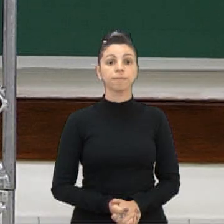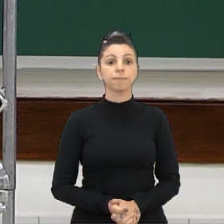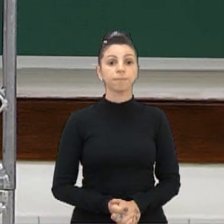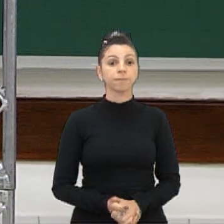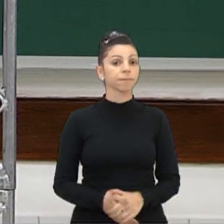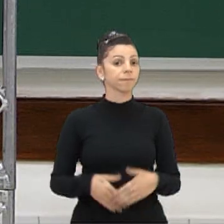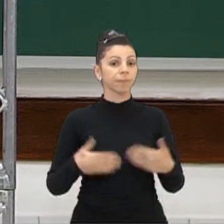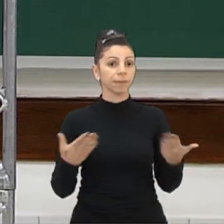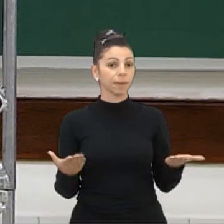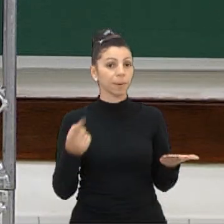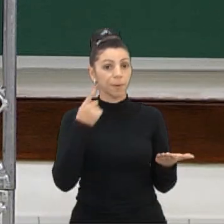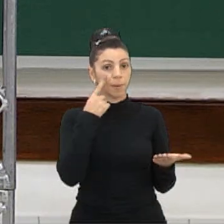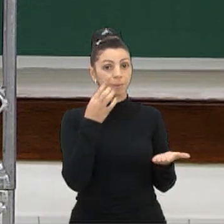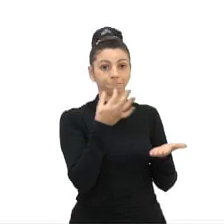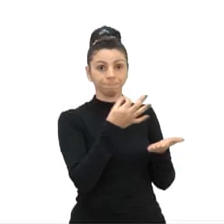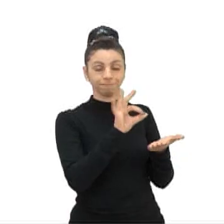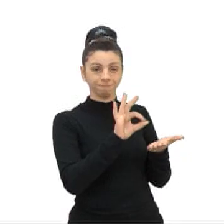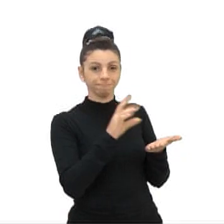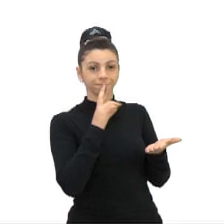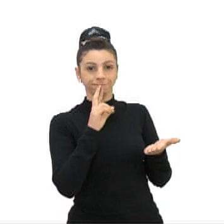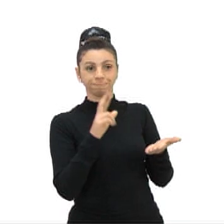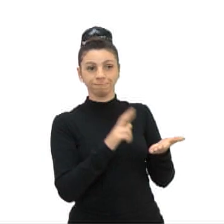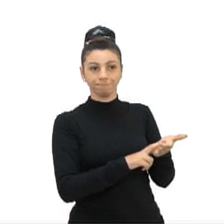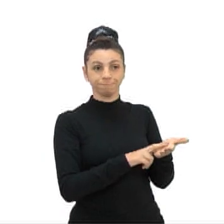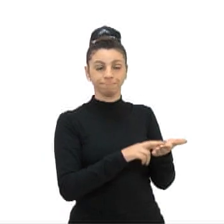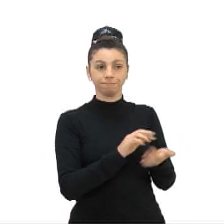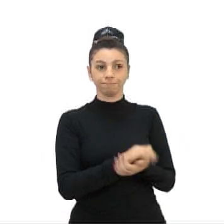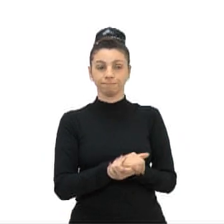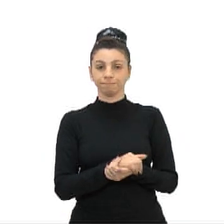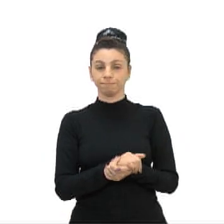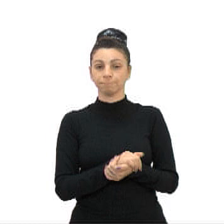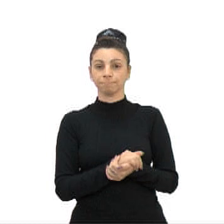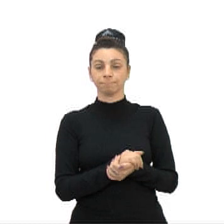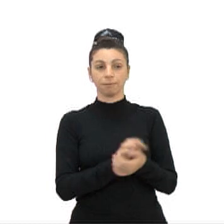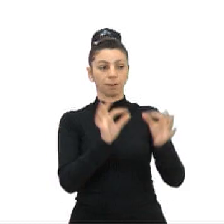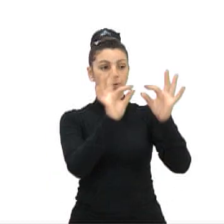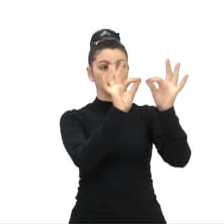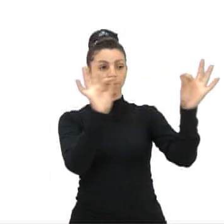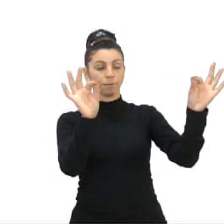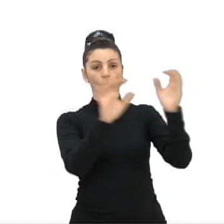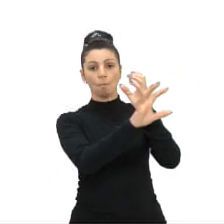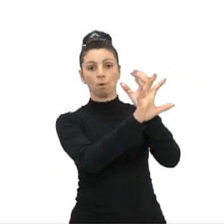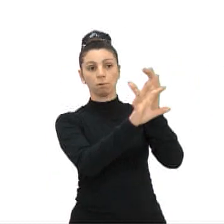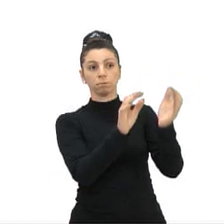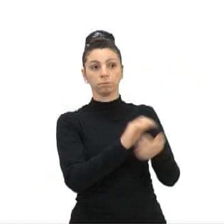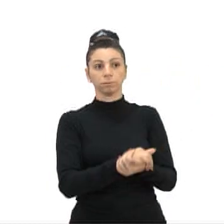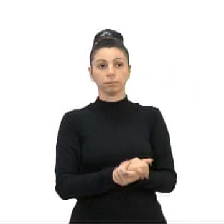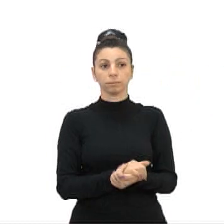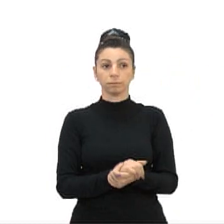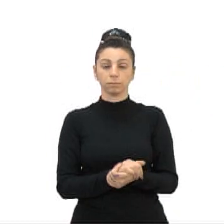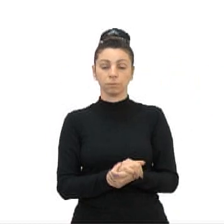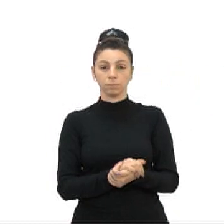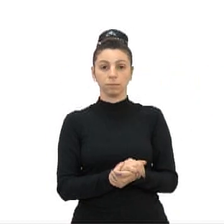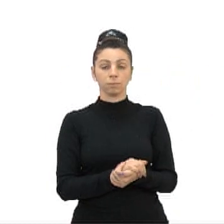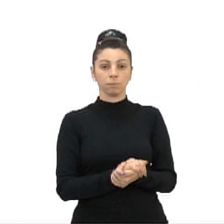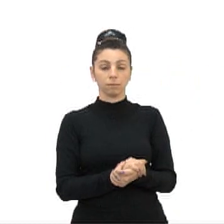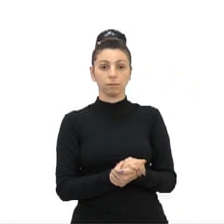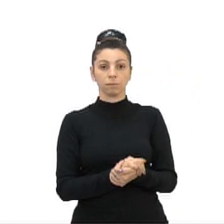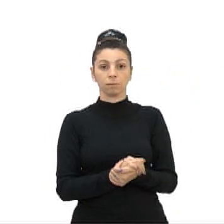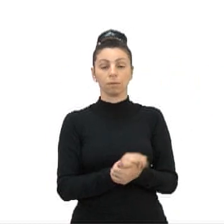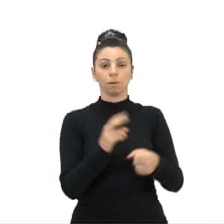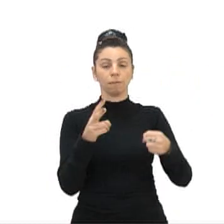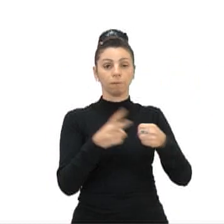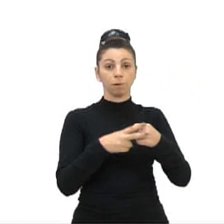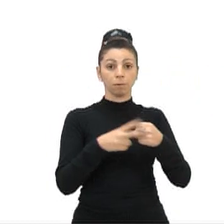Então, galera, olha lá, acertou quem respondeu, né, na primeira lacuna, que o tempo presente do imperativo afirmativo exige a flexão verbal